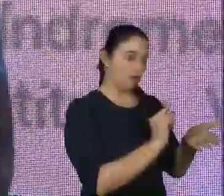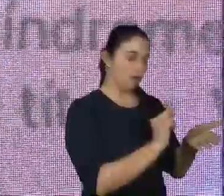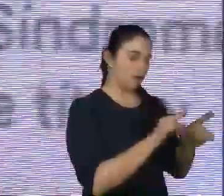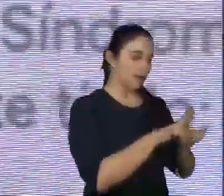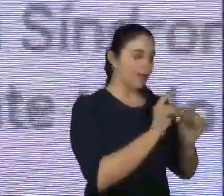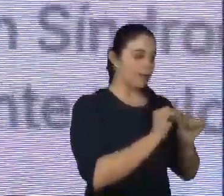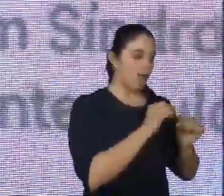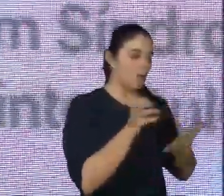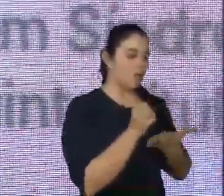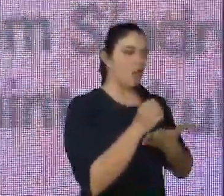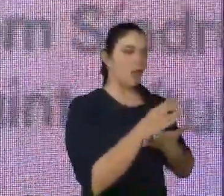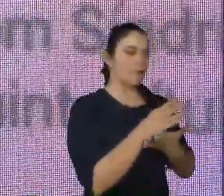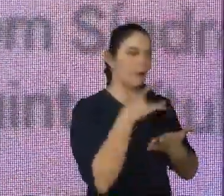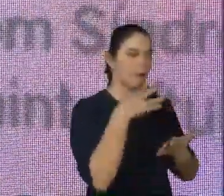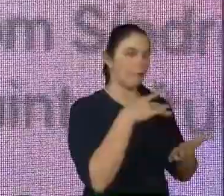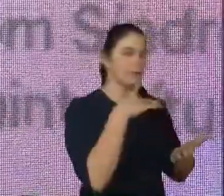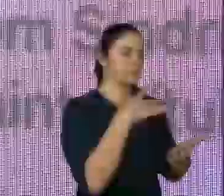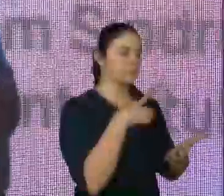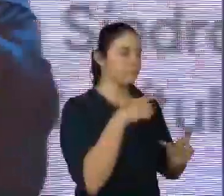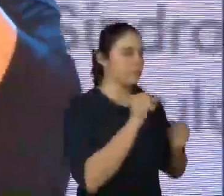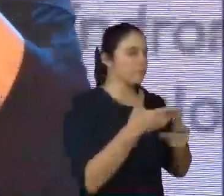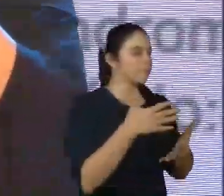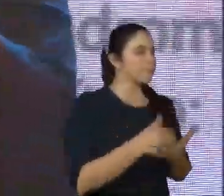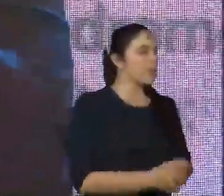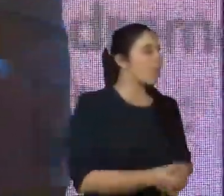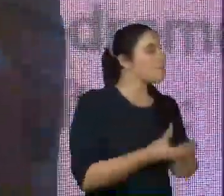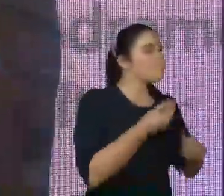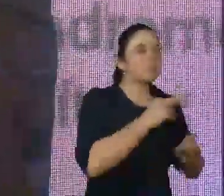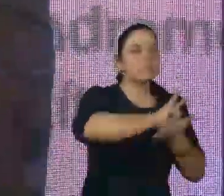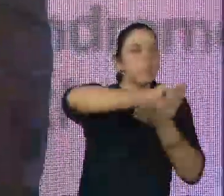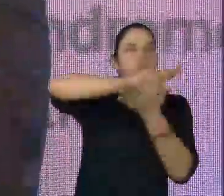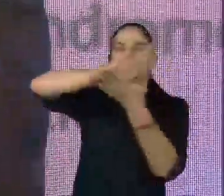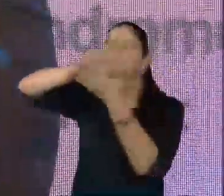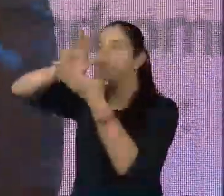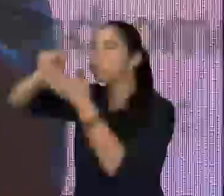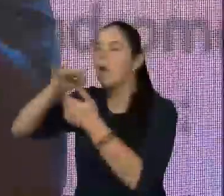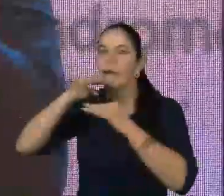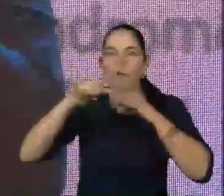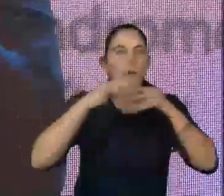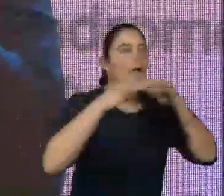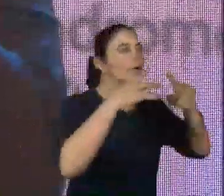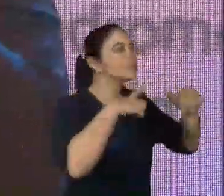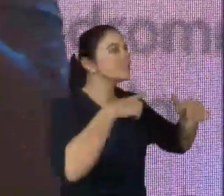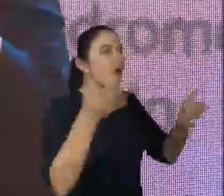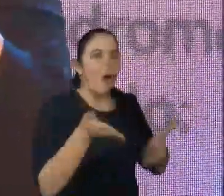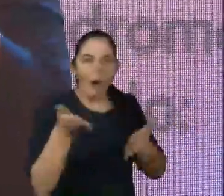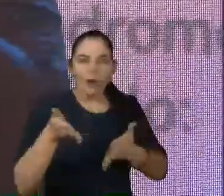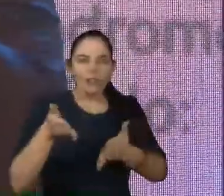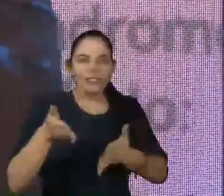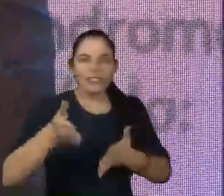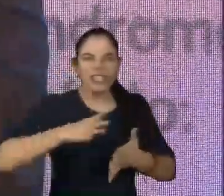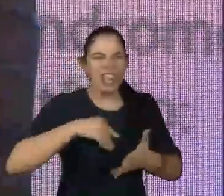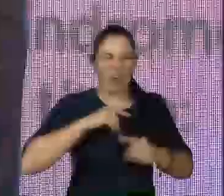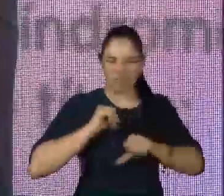buscar novas cores. Hoje, eu garanto para vocês, tem tantas cores... Tantas cores que eu tive que